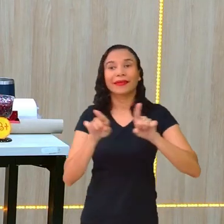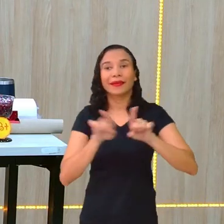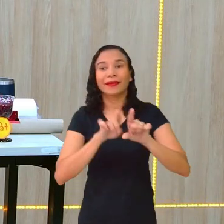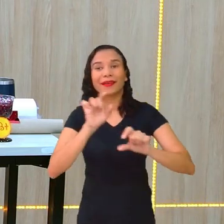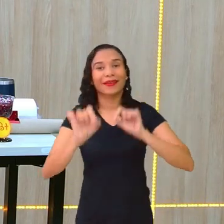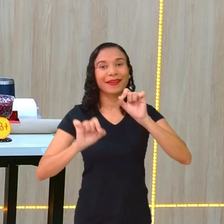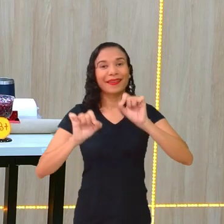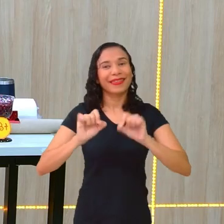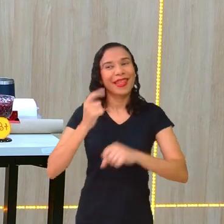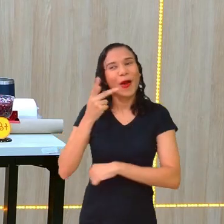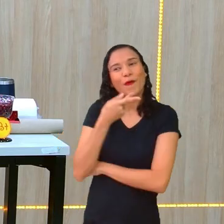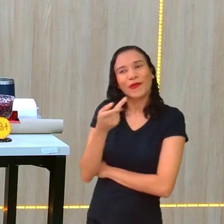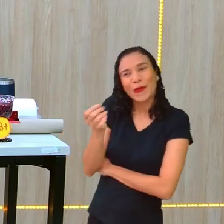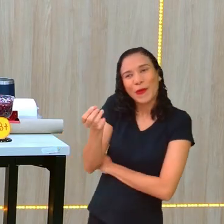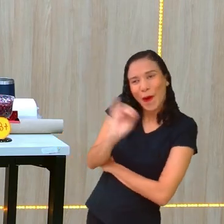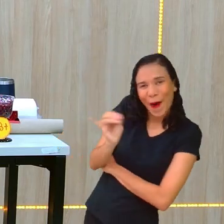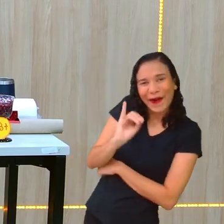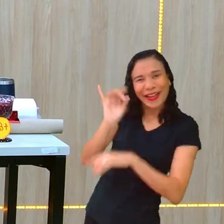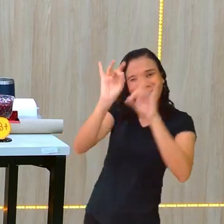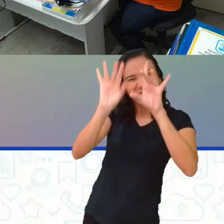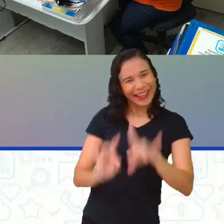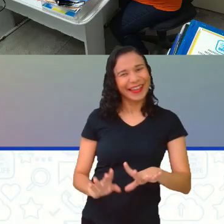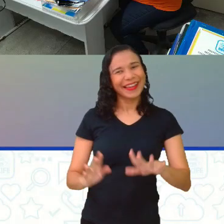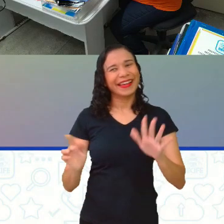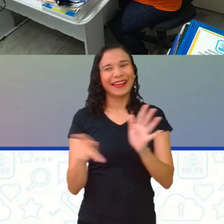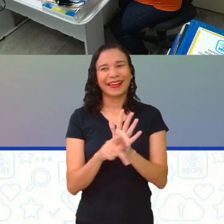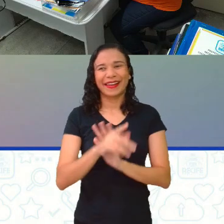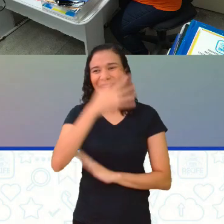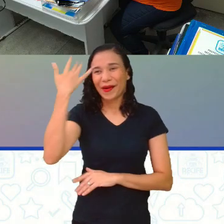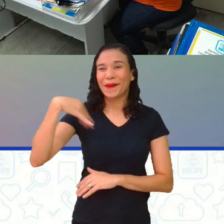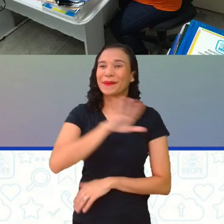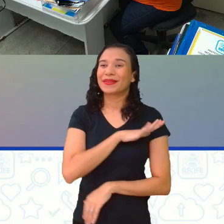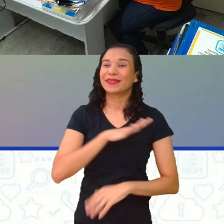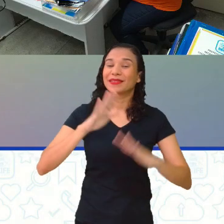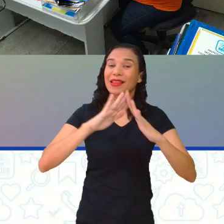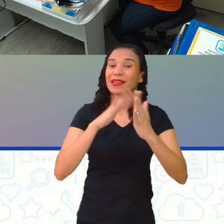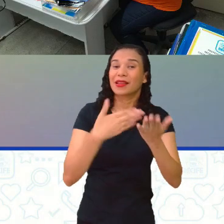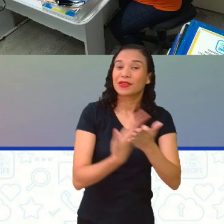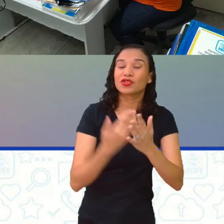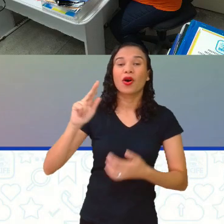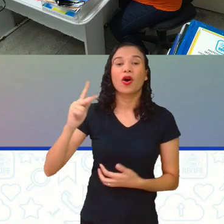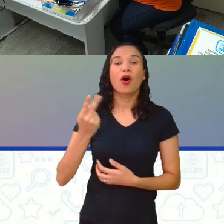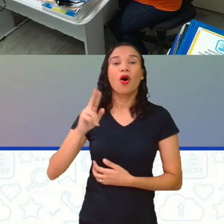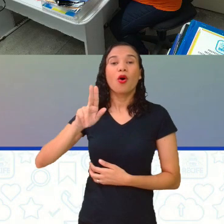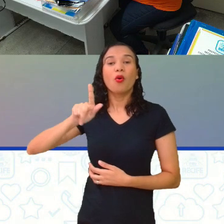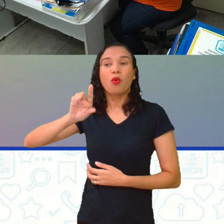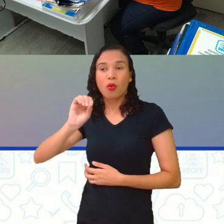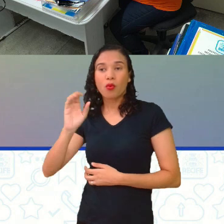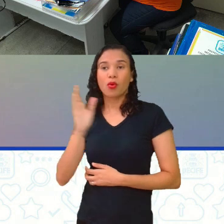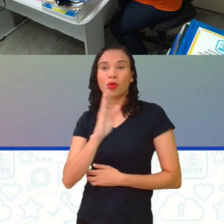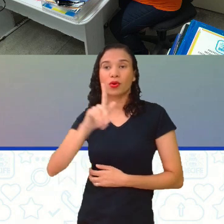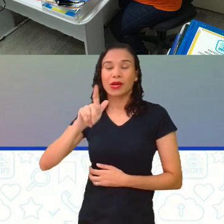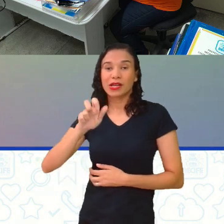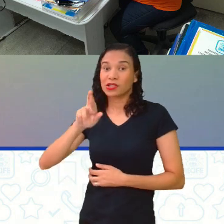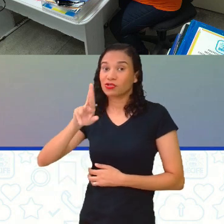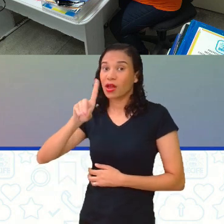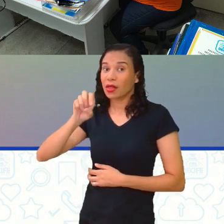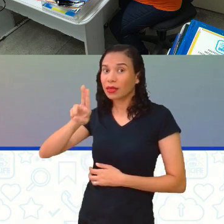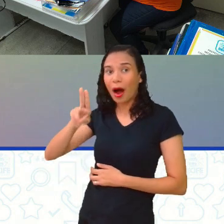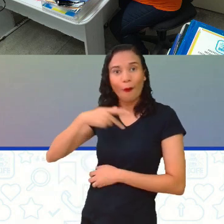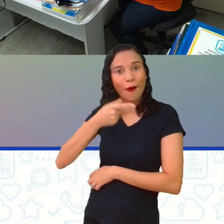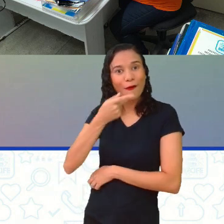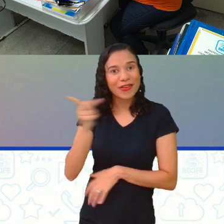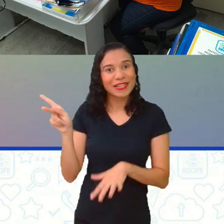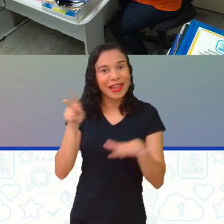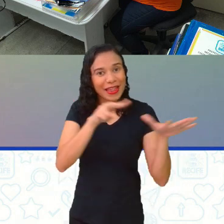um alô especial aí para o pessoal aí da Escola Municipal Hugo Gerdau, que eu estive na semana